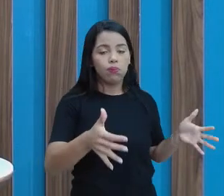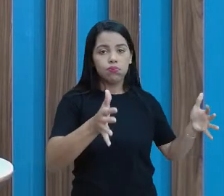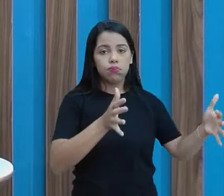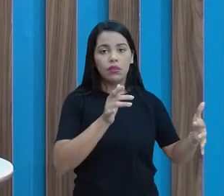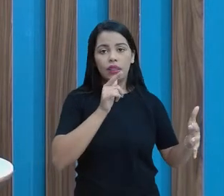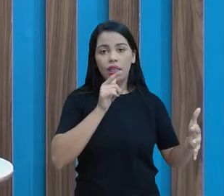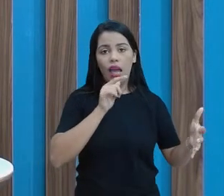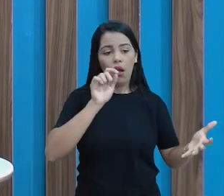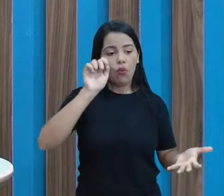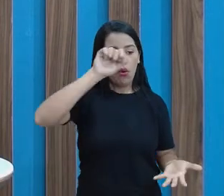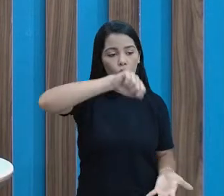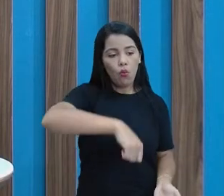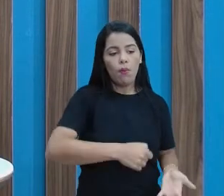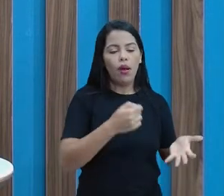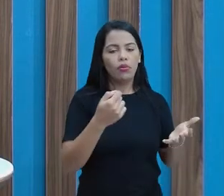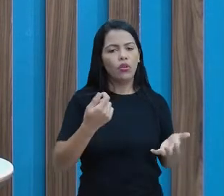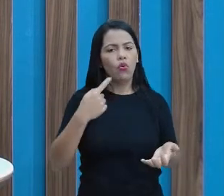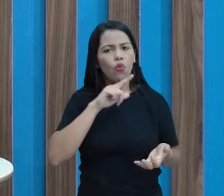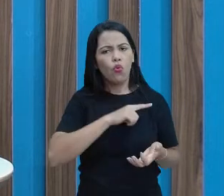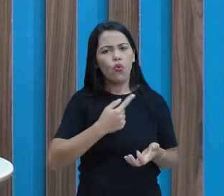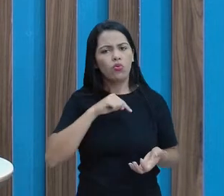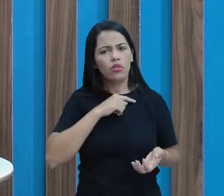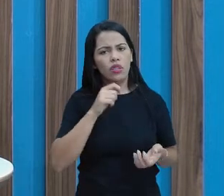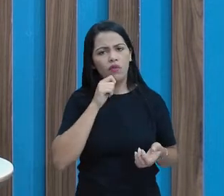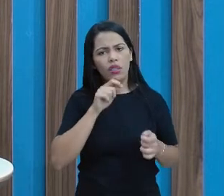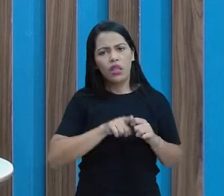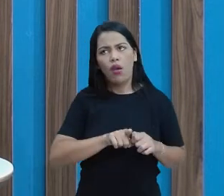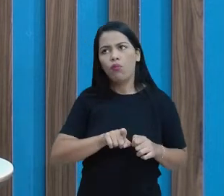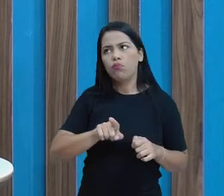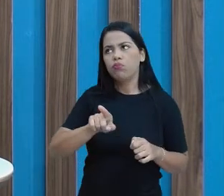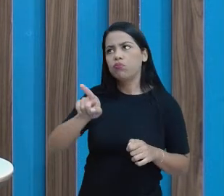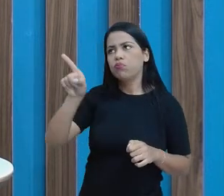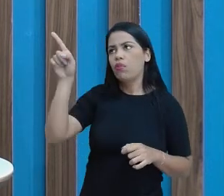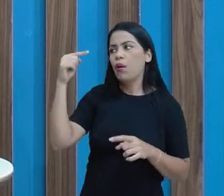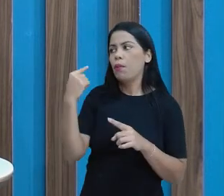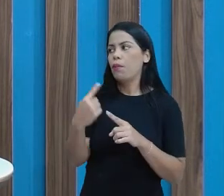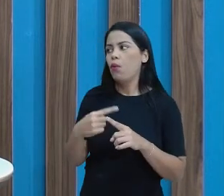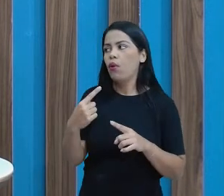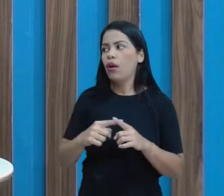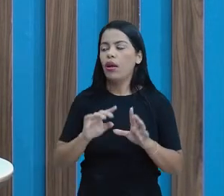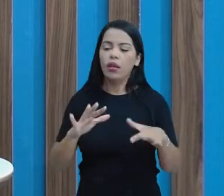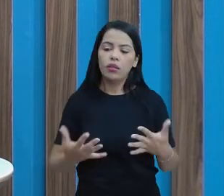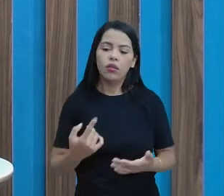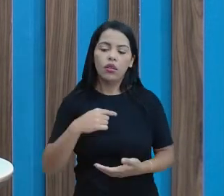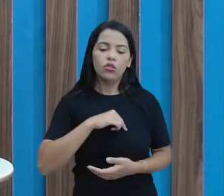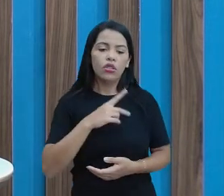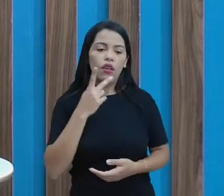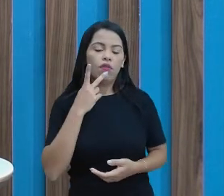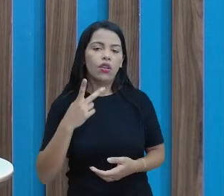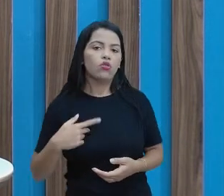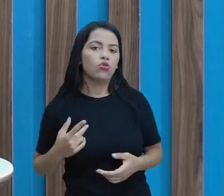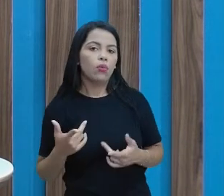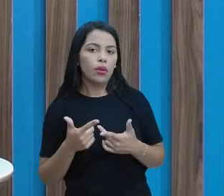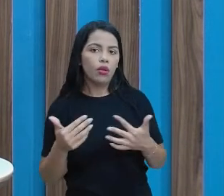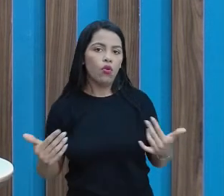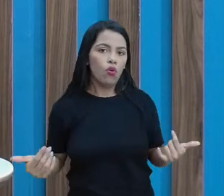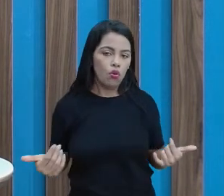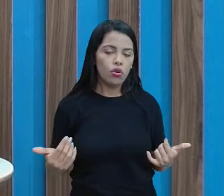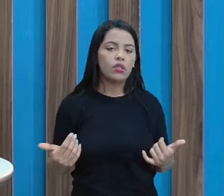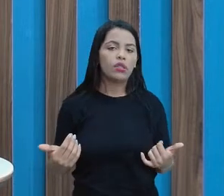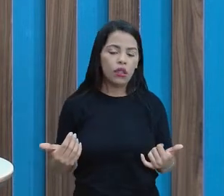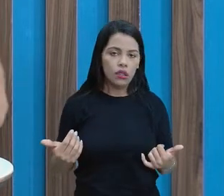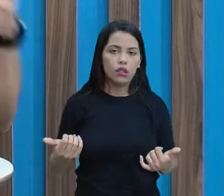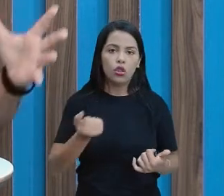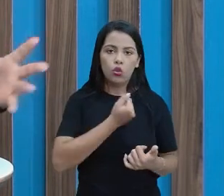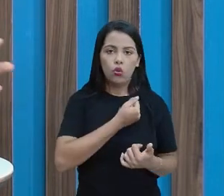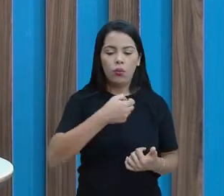E aí complicou, né? Aí complicou. Porque aí a gente está falando de questões numéricas, né? De medidas, né? Isso. É a